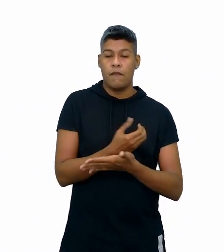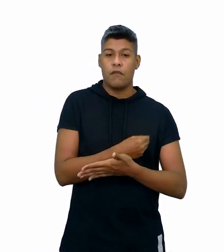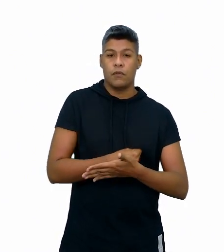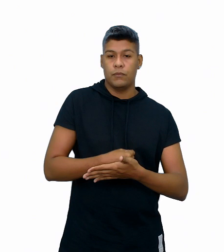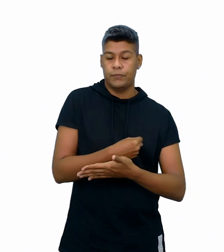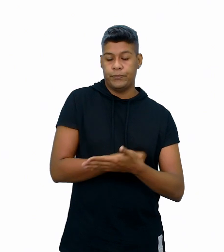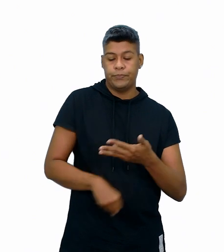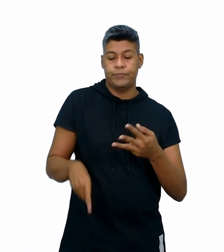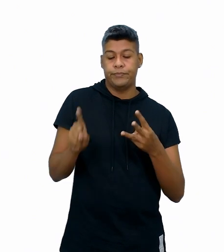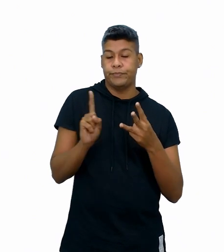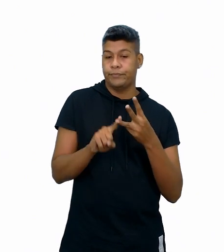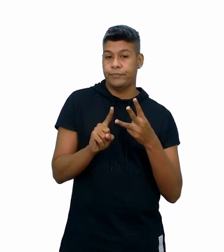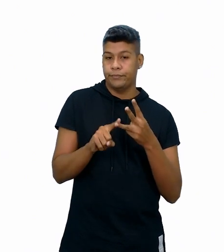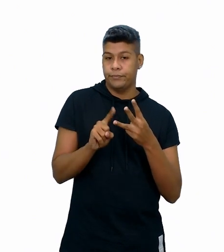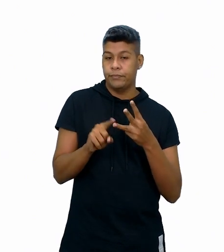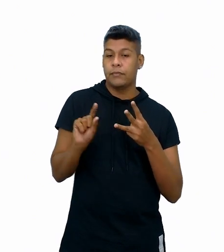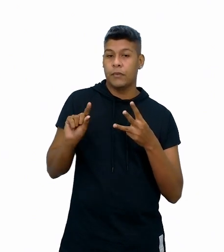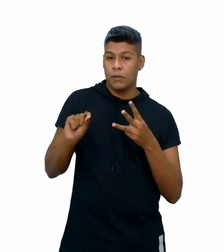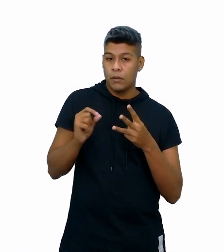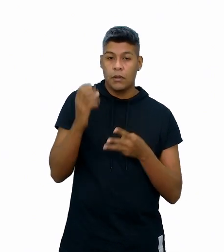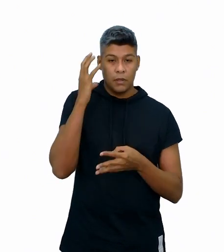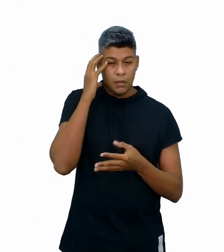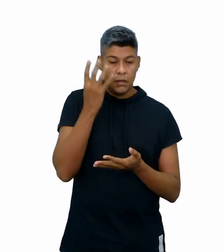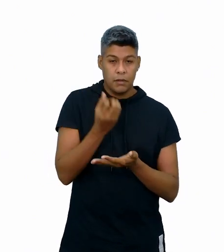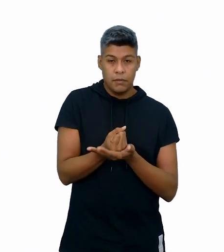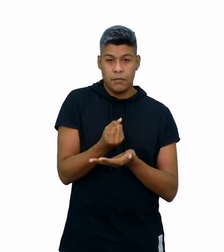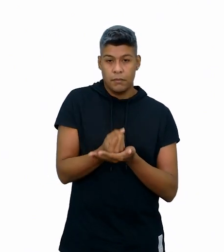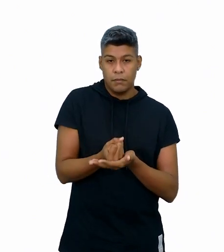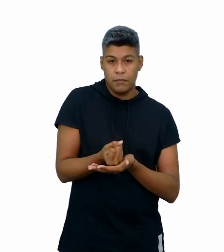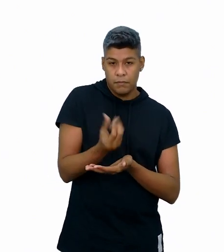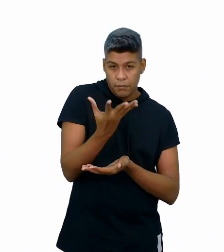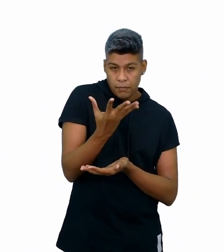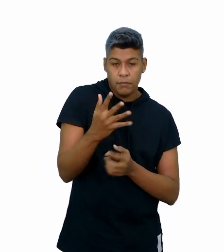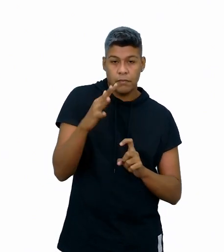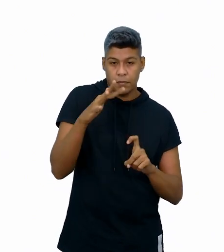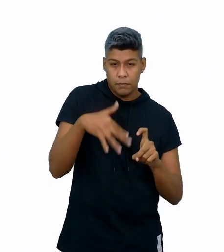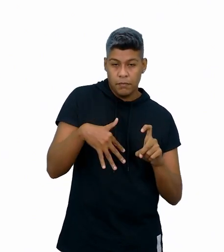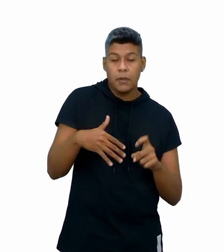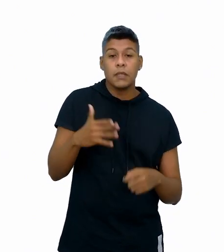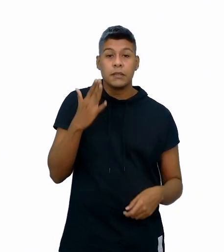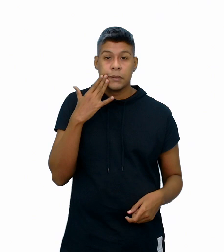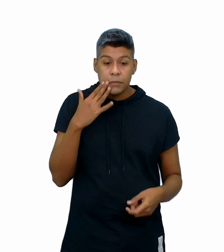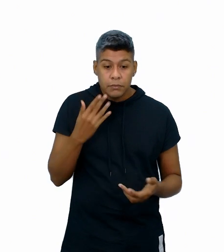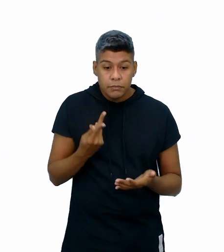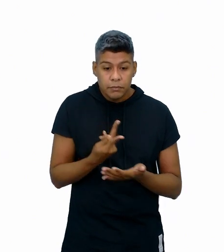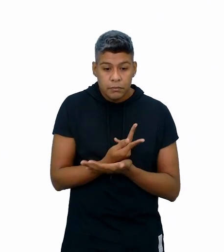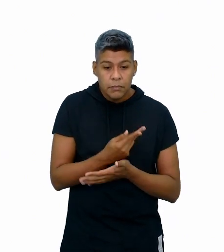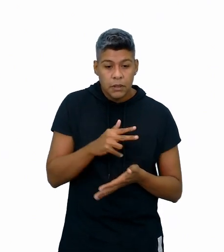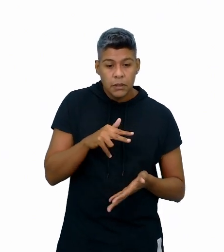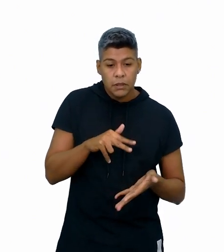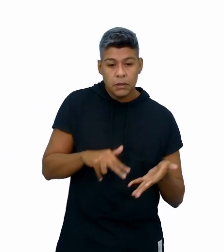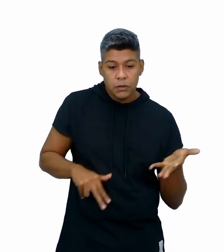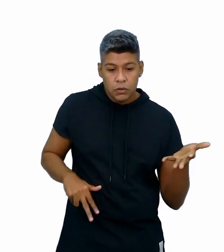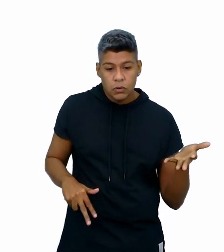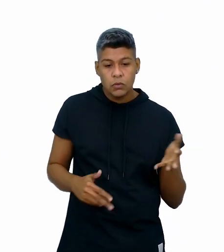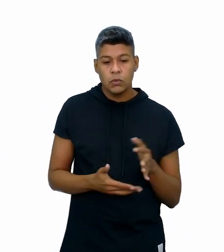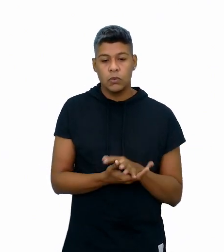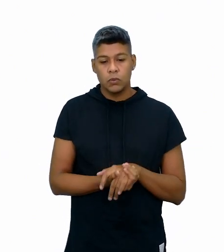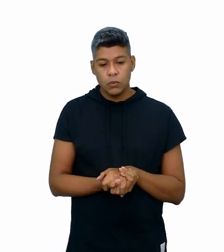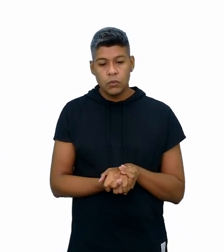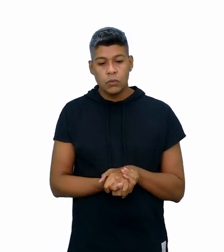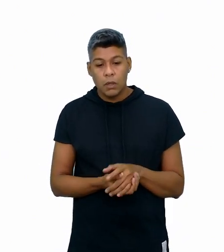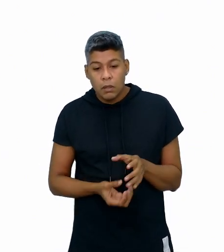receitas, na sequência 3, o podcast das fábulas, e à medida que as situações de leitura